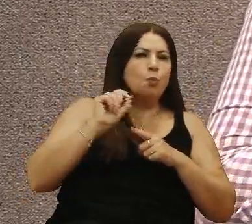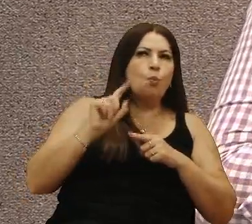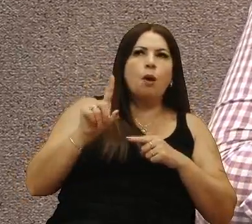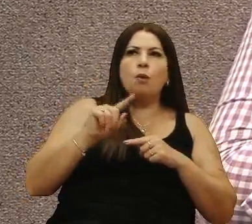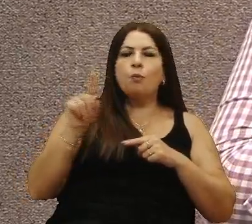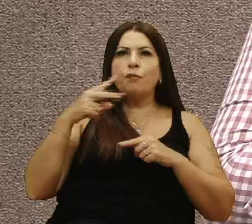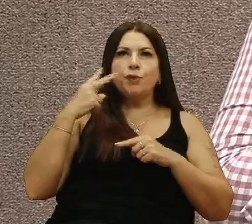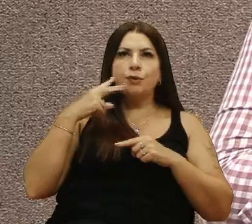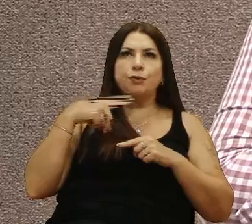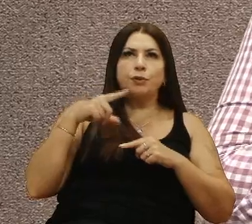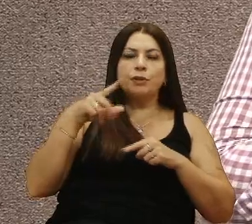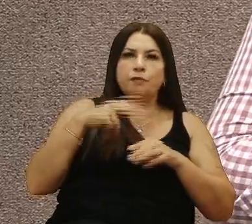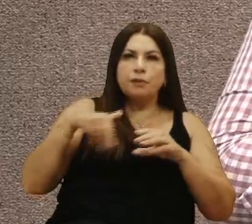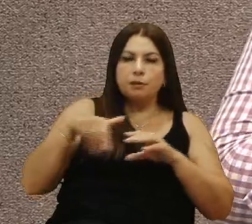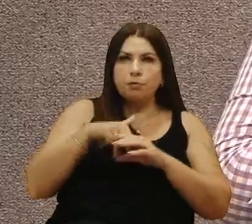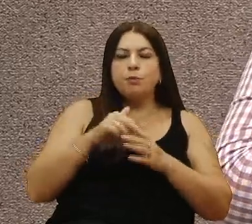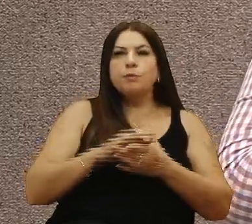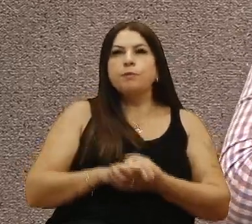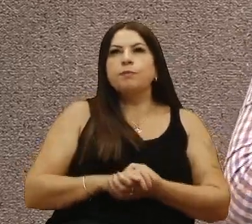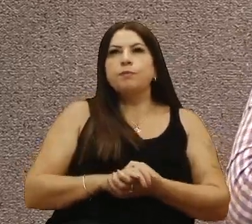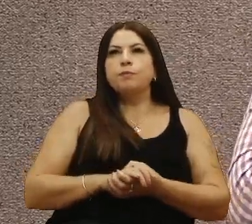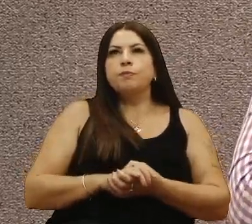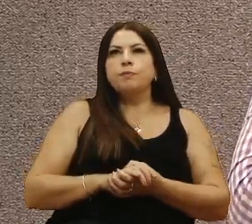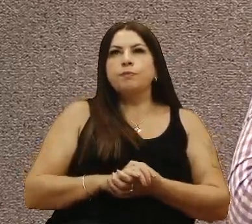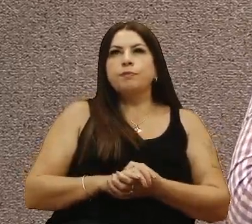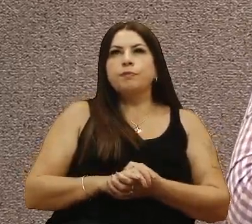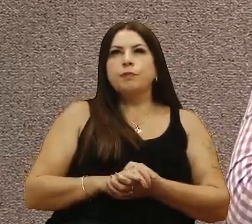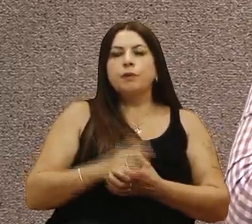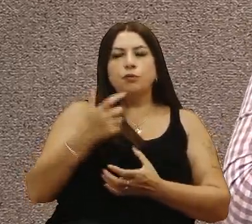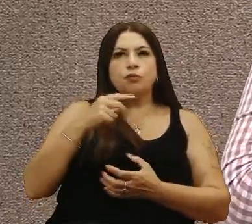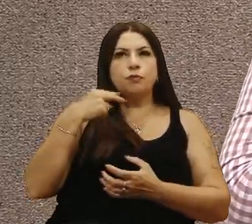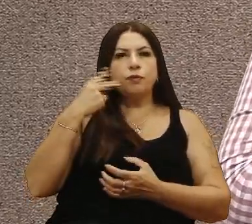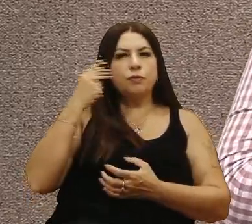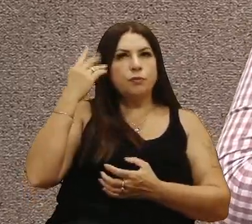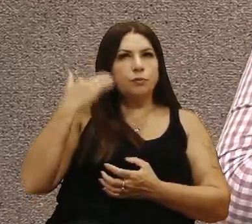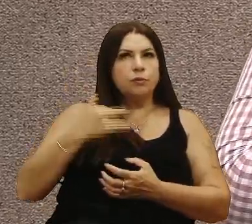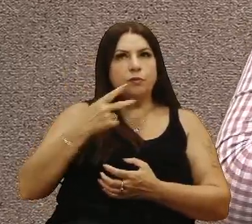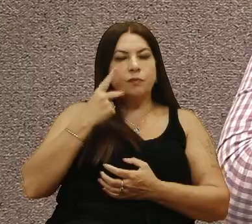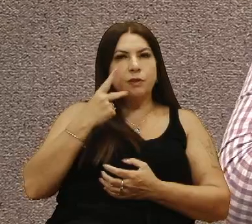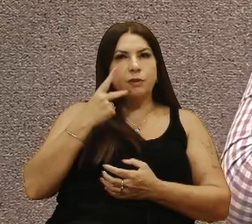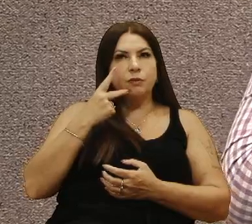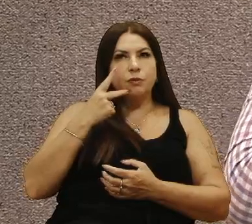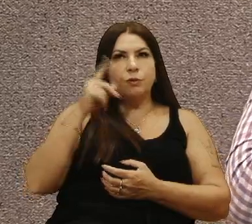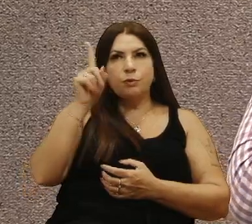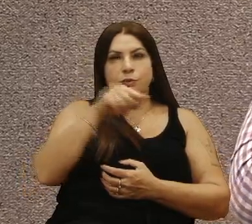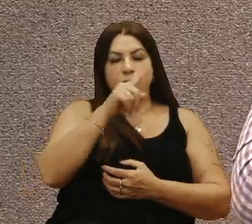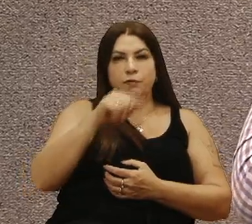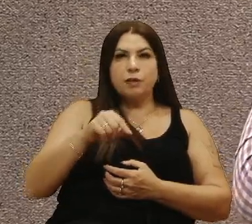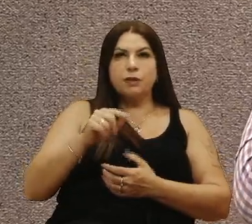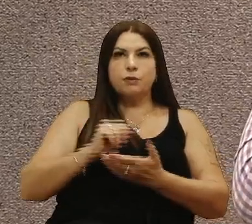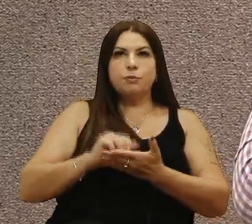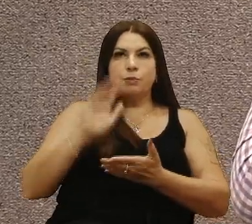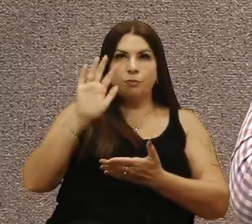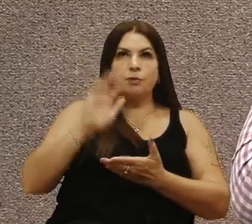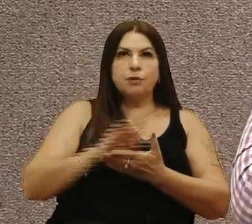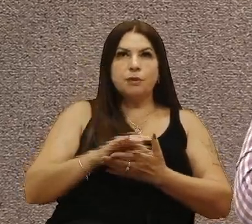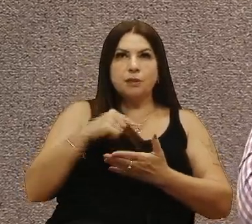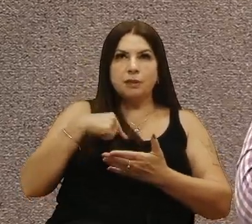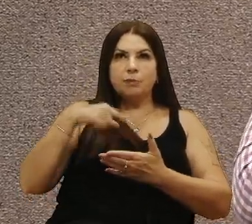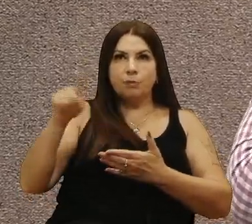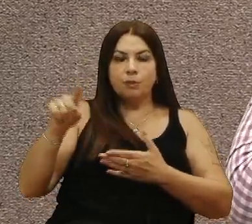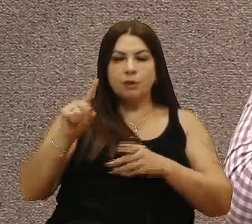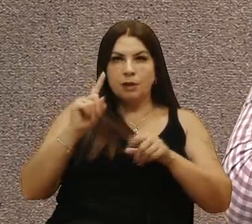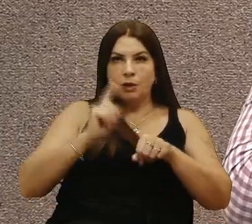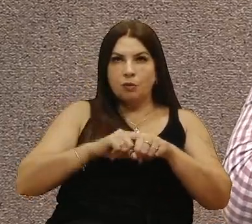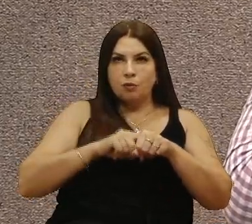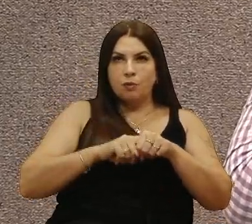vereador que estava na tribuna, acho que foi a vereadora Daiane, se eu não estou enganado, que esteve lá falando sobre os vetos, e eu pedi uma parte e disse que estaria indo